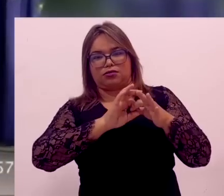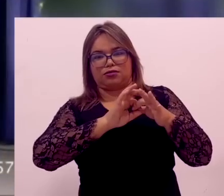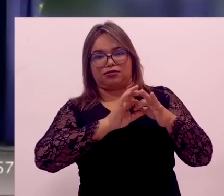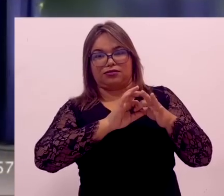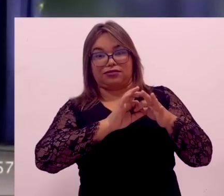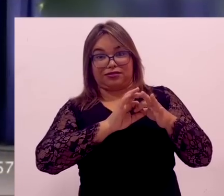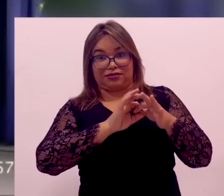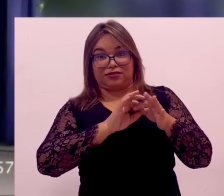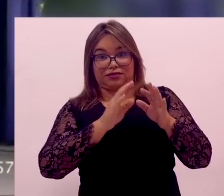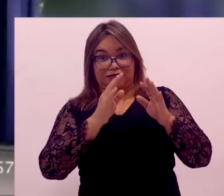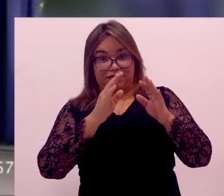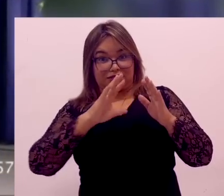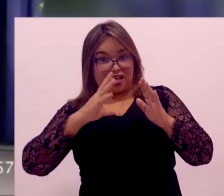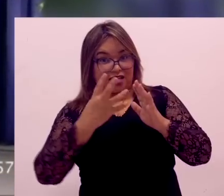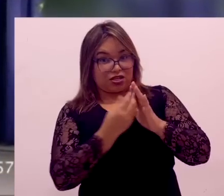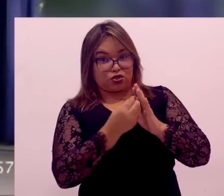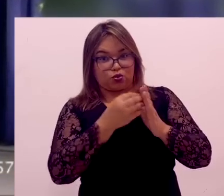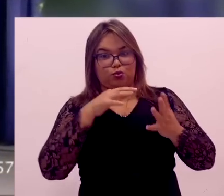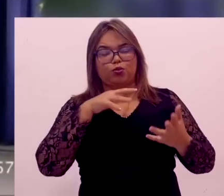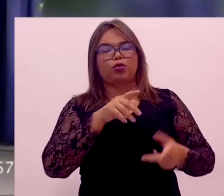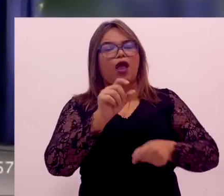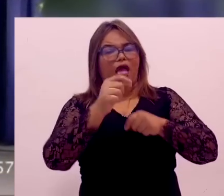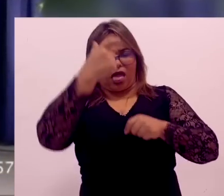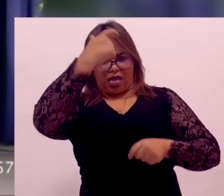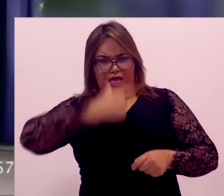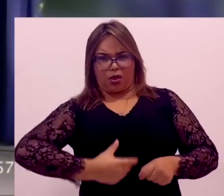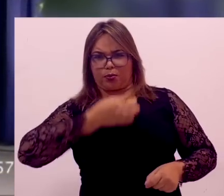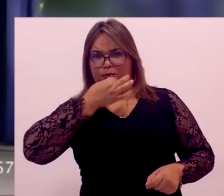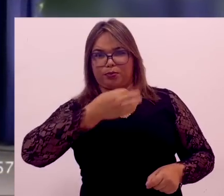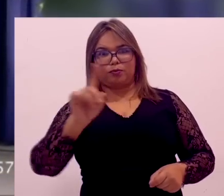está falando é um figurão da maçonaria.